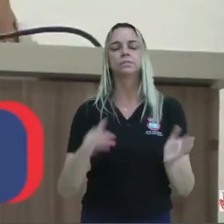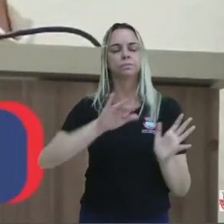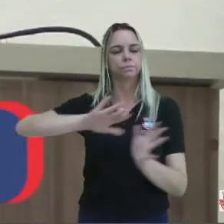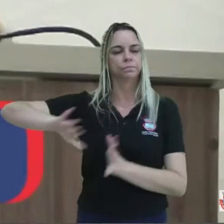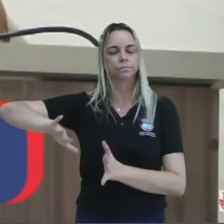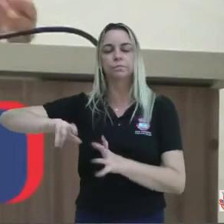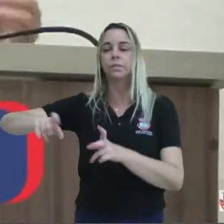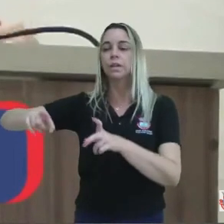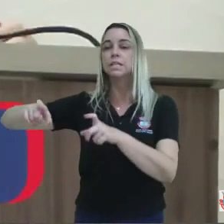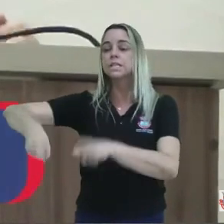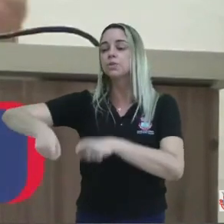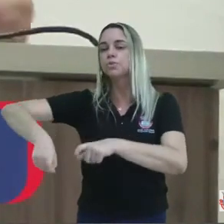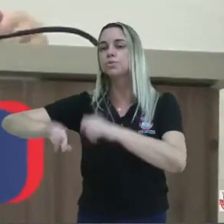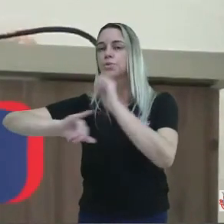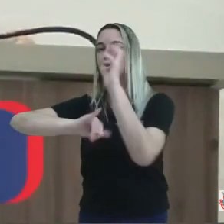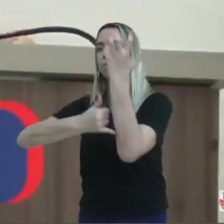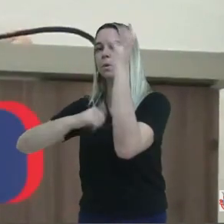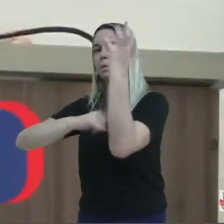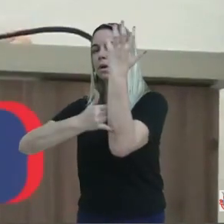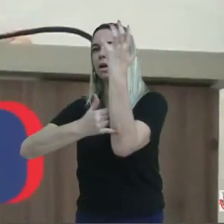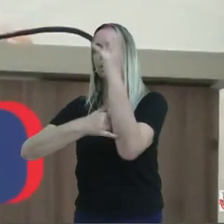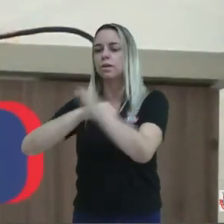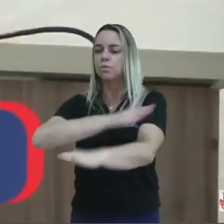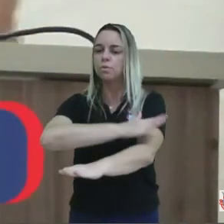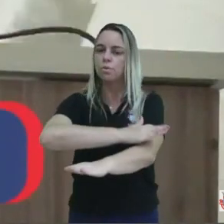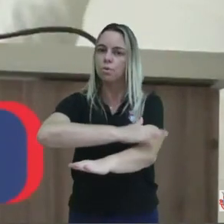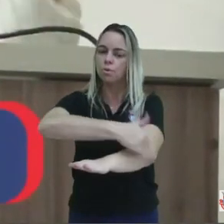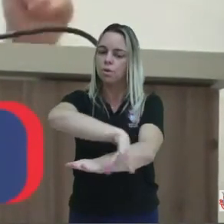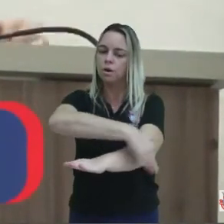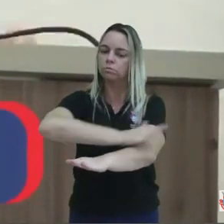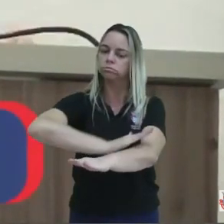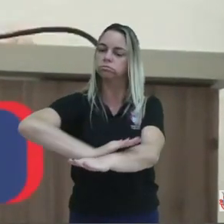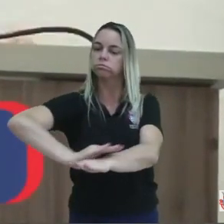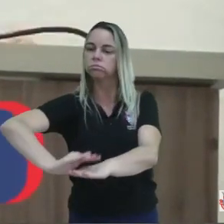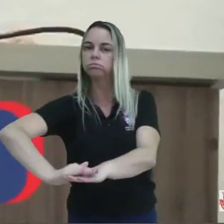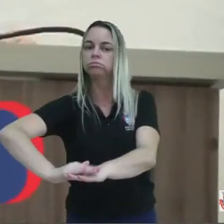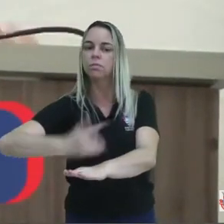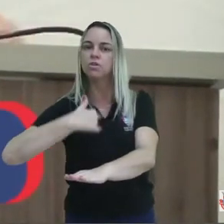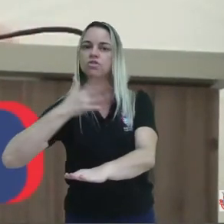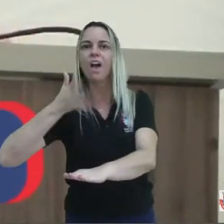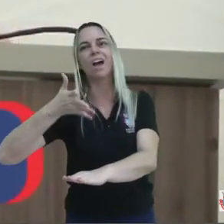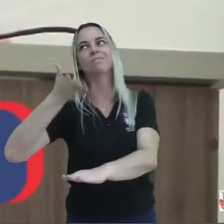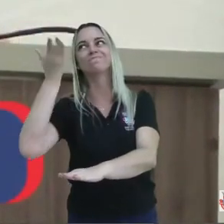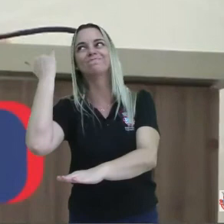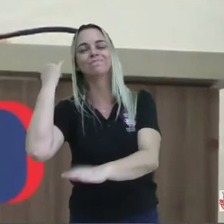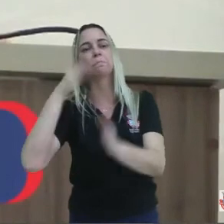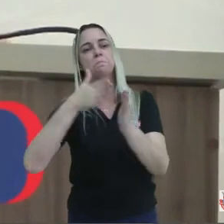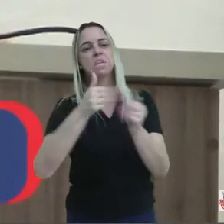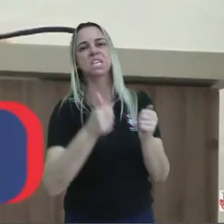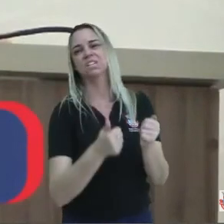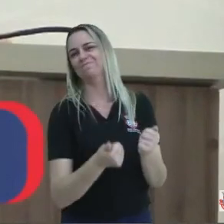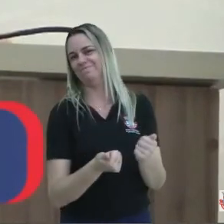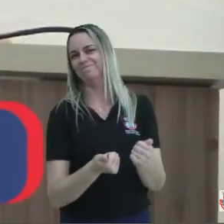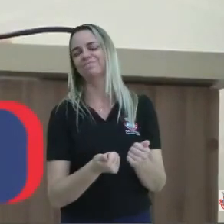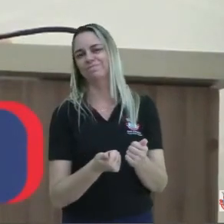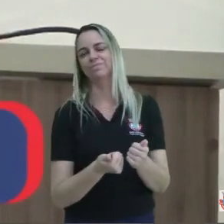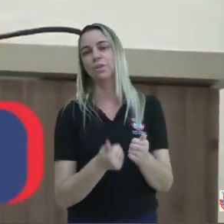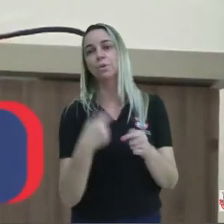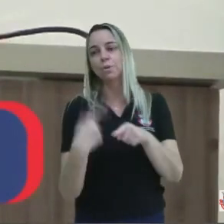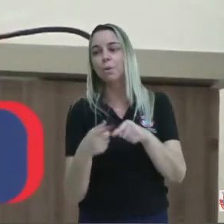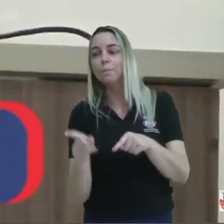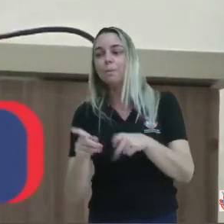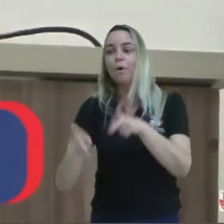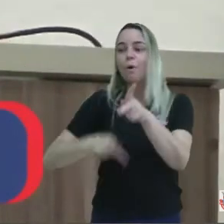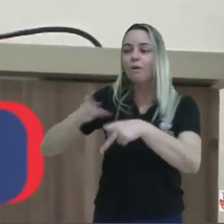coisa para que eles deixem as pessoas realmente trafegar e trabalhar em paz, porque a gente sabe que as dificuldades são